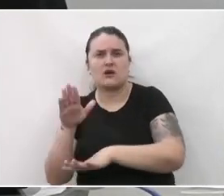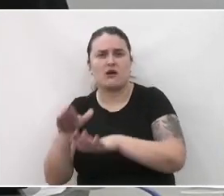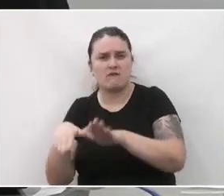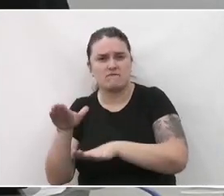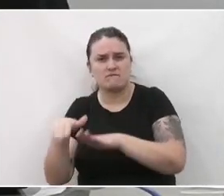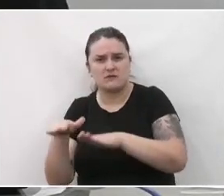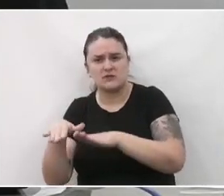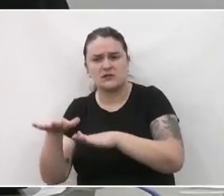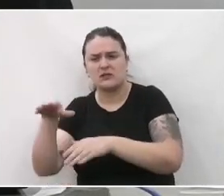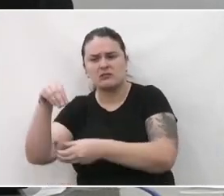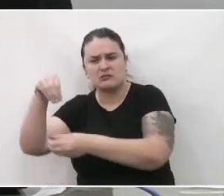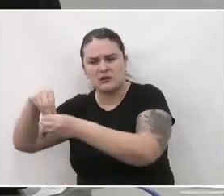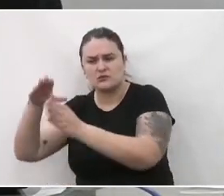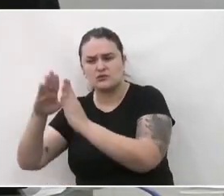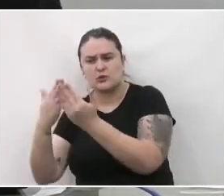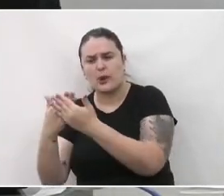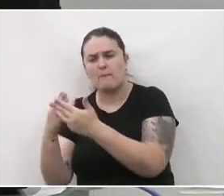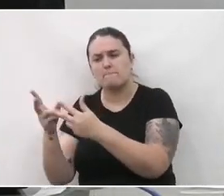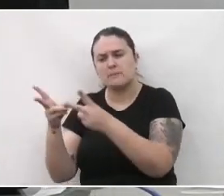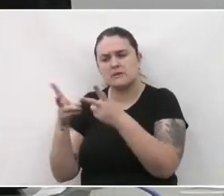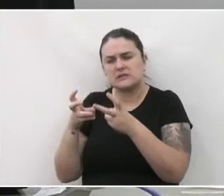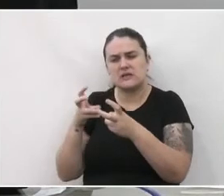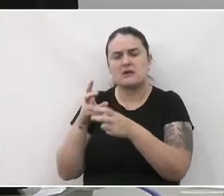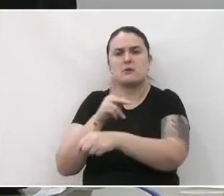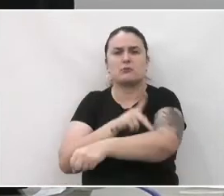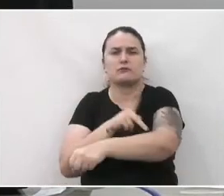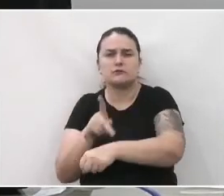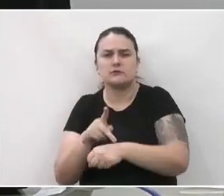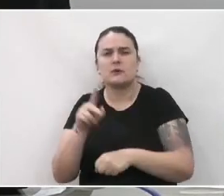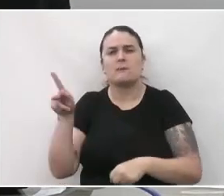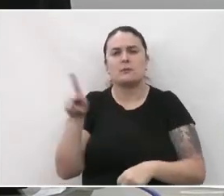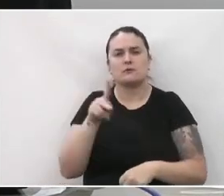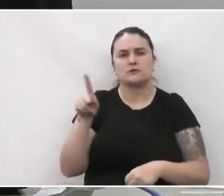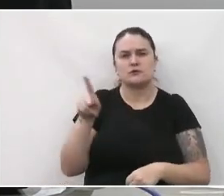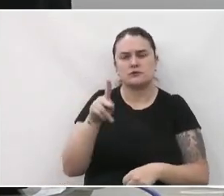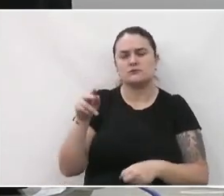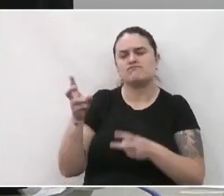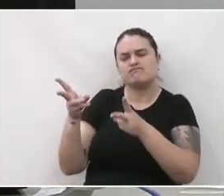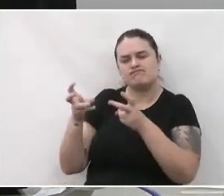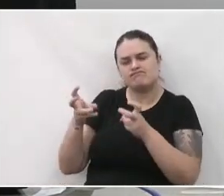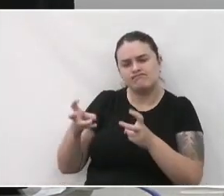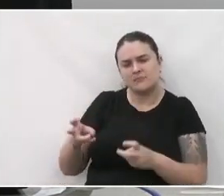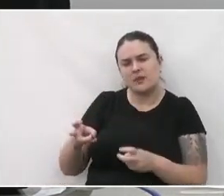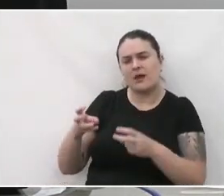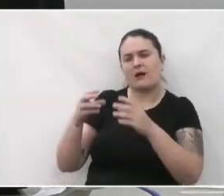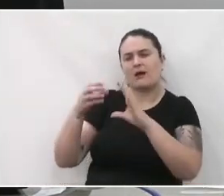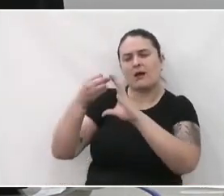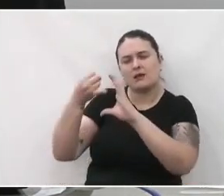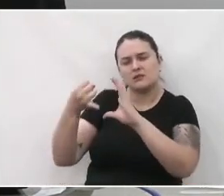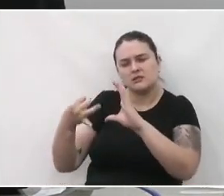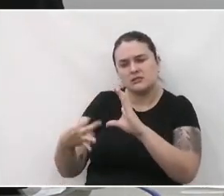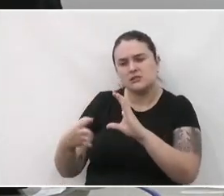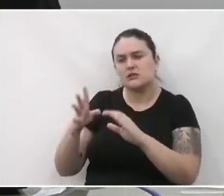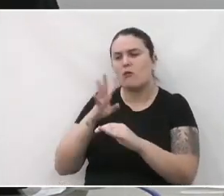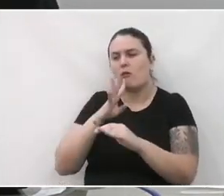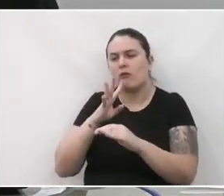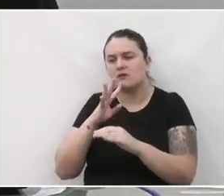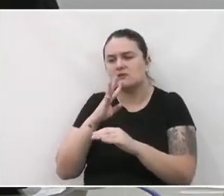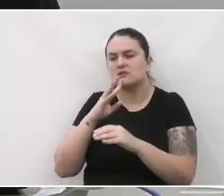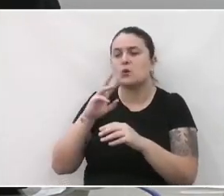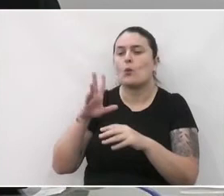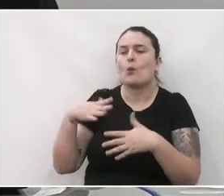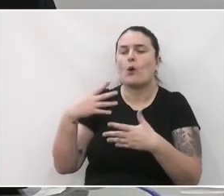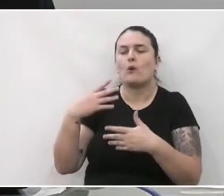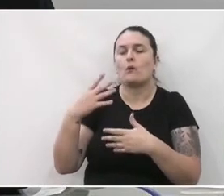escolar. A gente vê que os pedagogos, os professores, eles têm essa facilidade de identificar esses